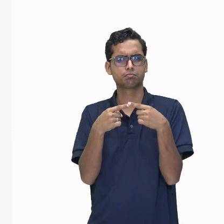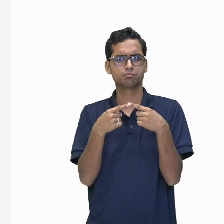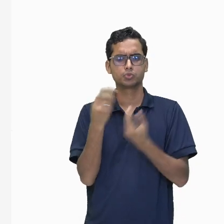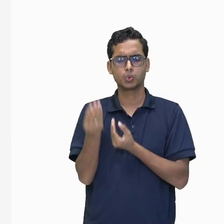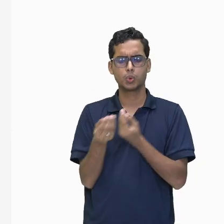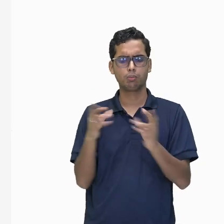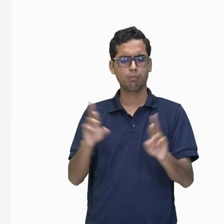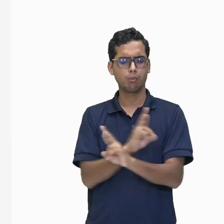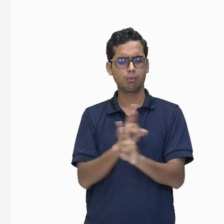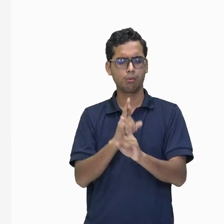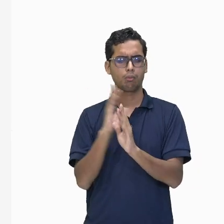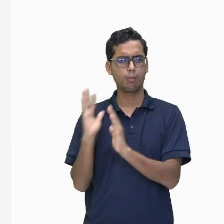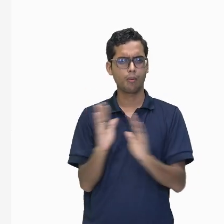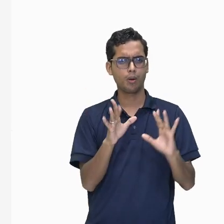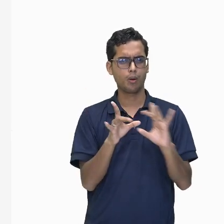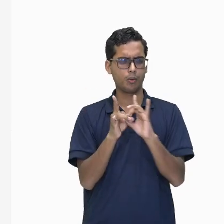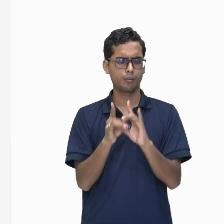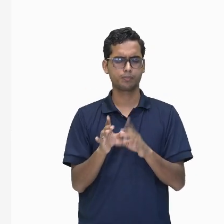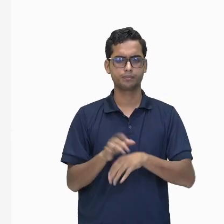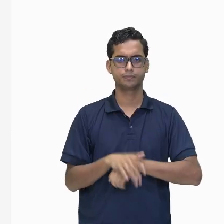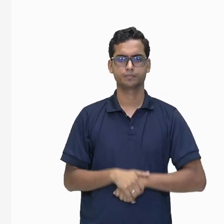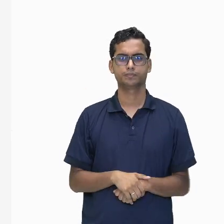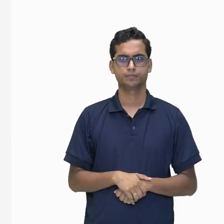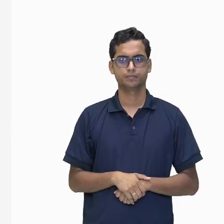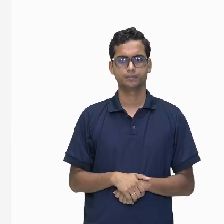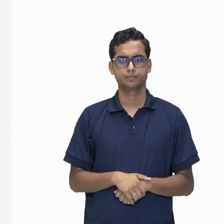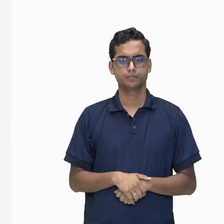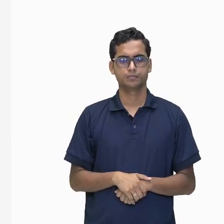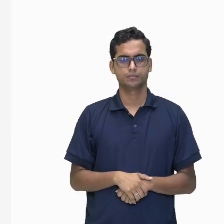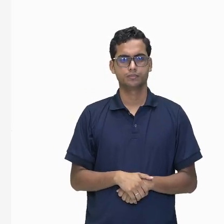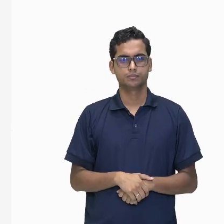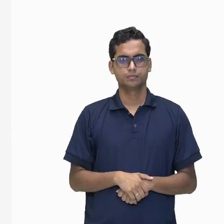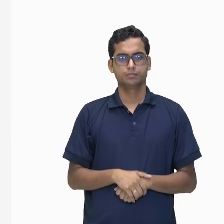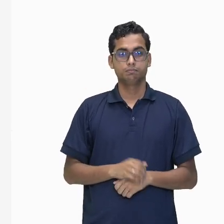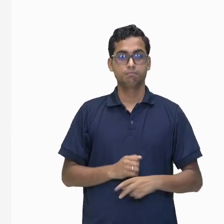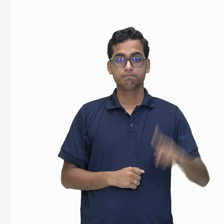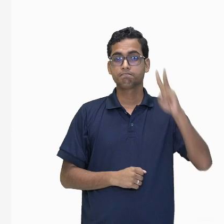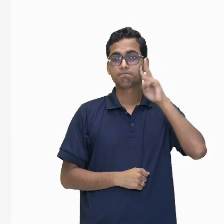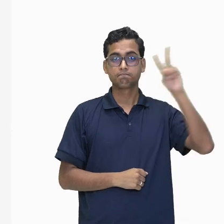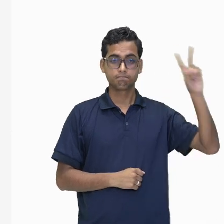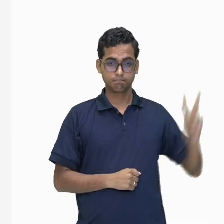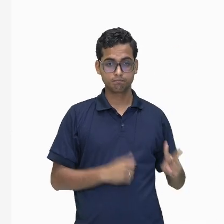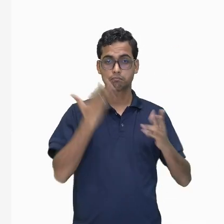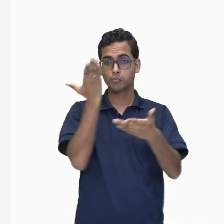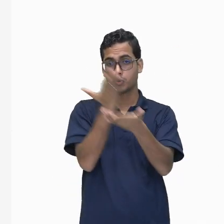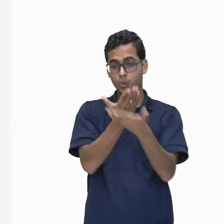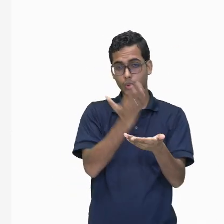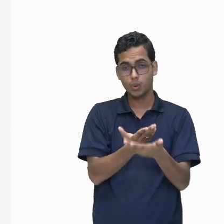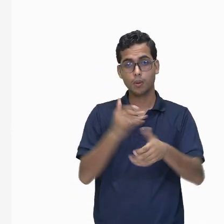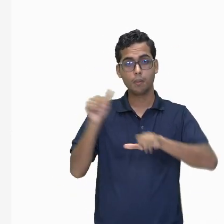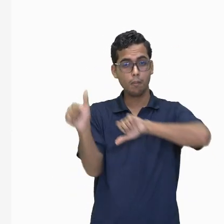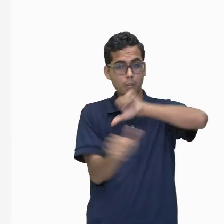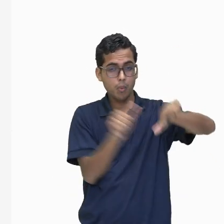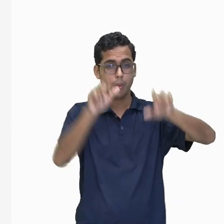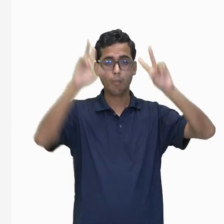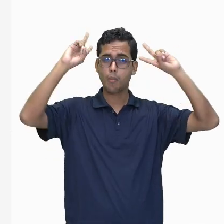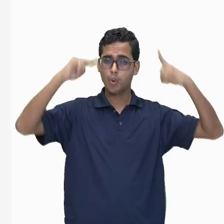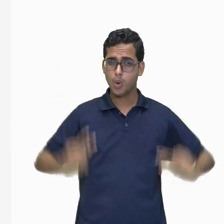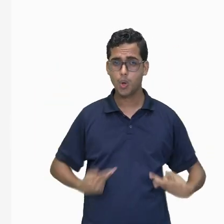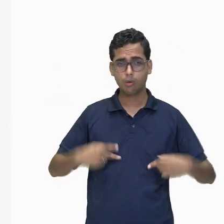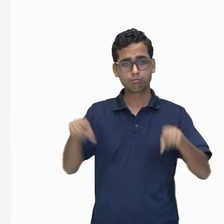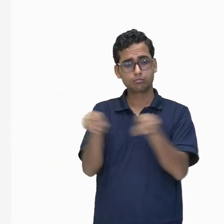vamos entender o porquê que ele é importante. A história estuda as transformações humanas ao longo